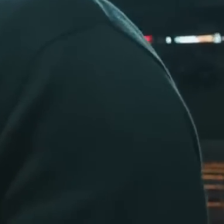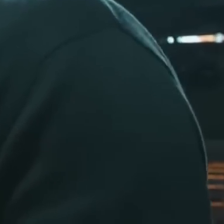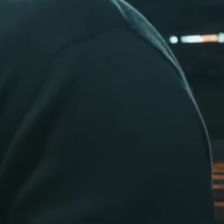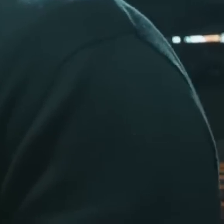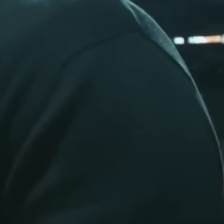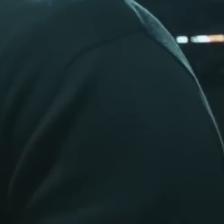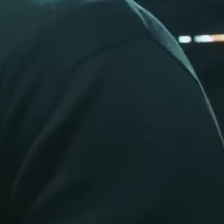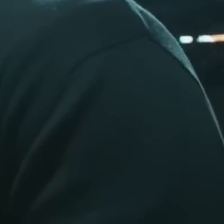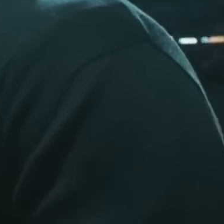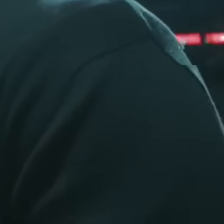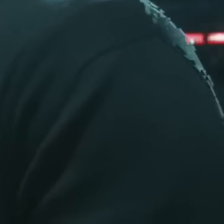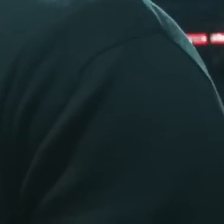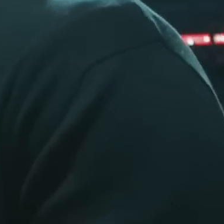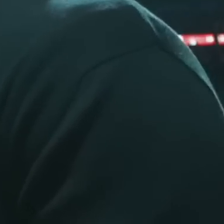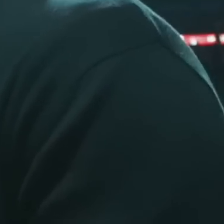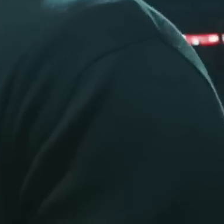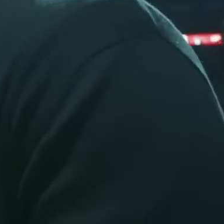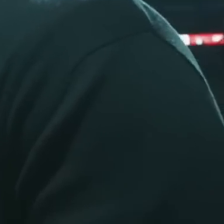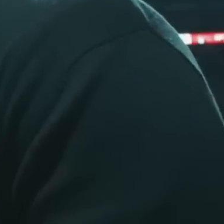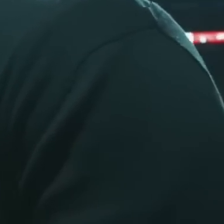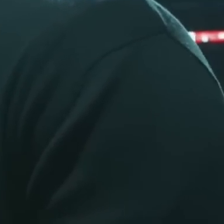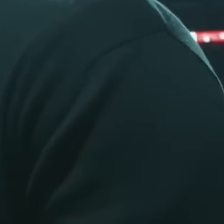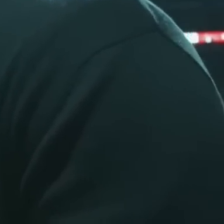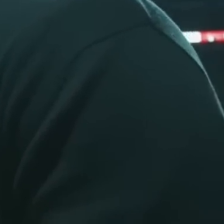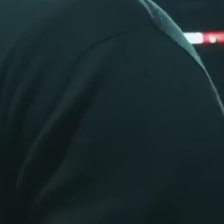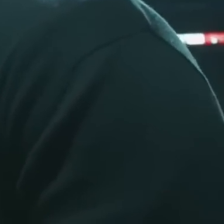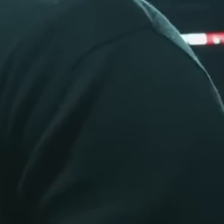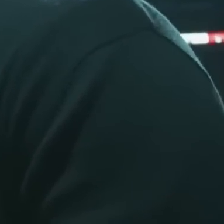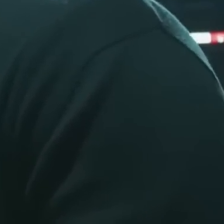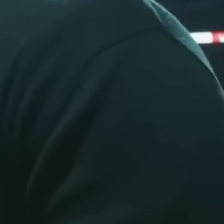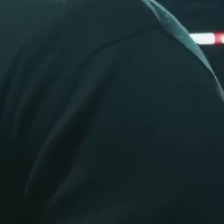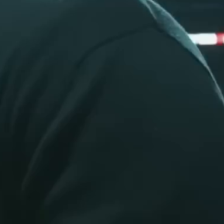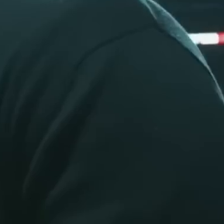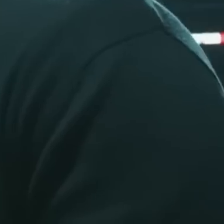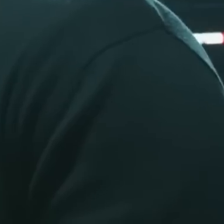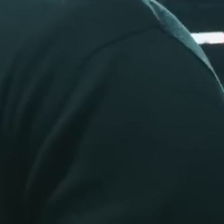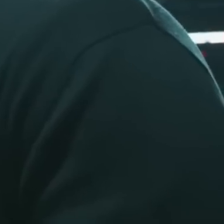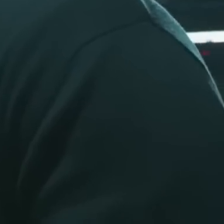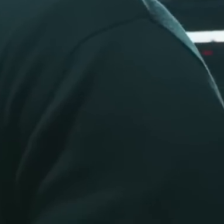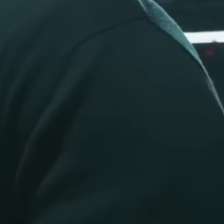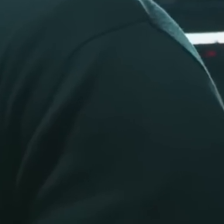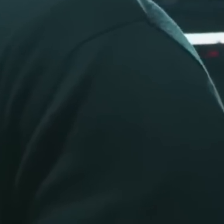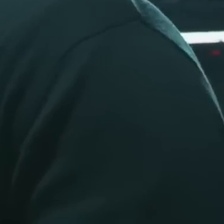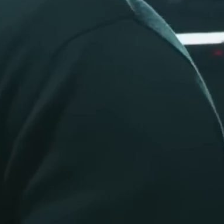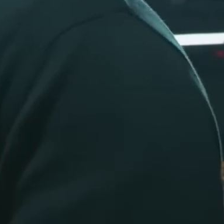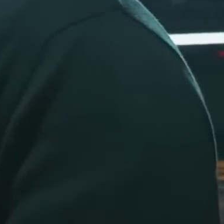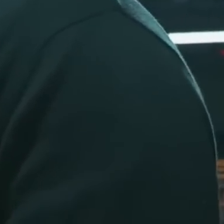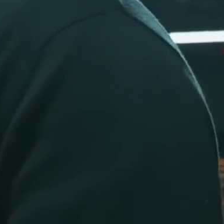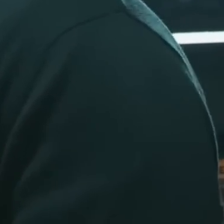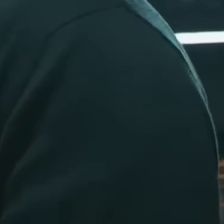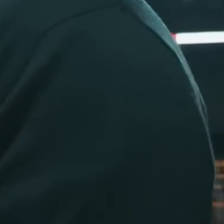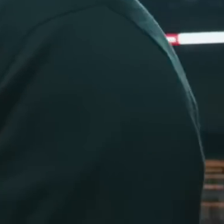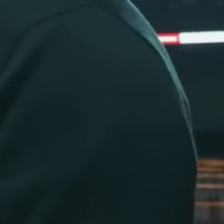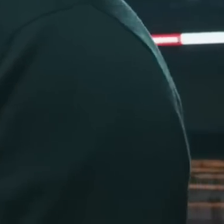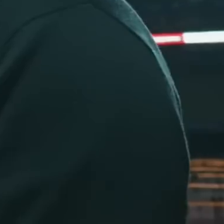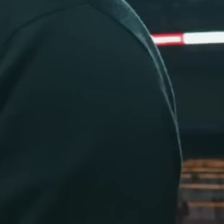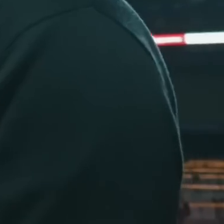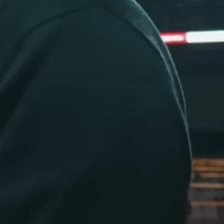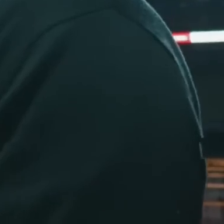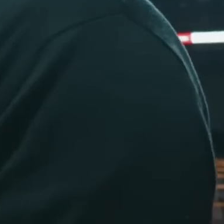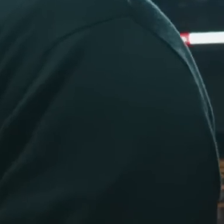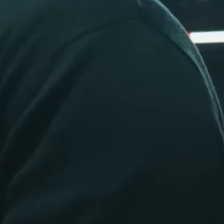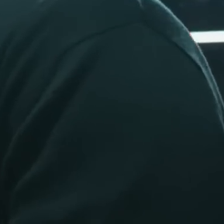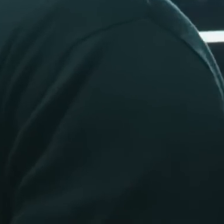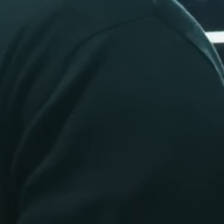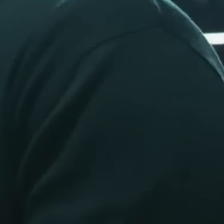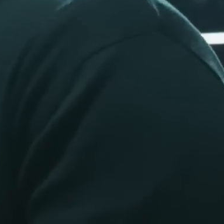Não mais escravo. Não mais escravo, pois você foi comprado por um alto preço. Você é filho